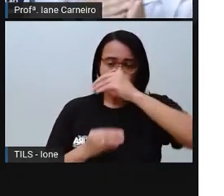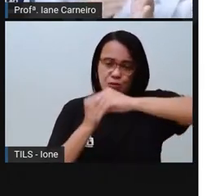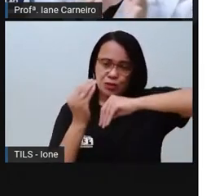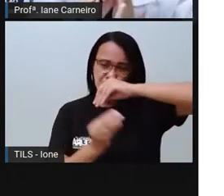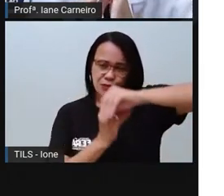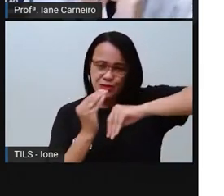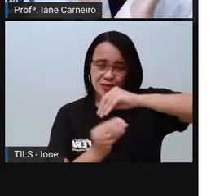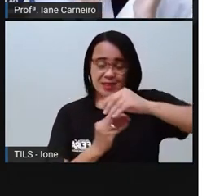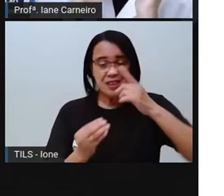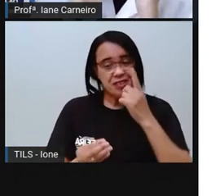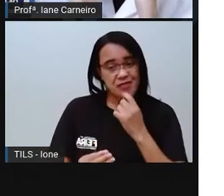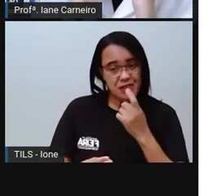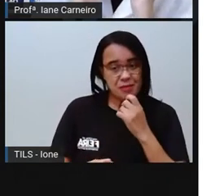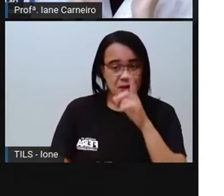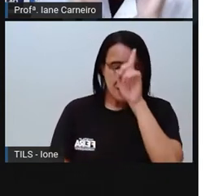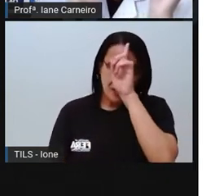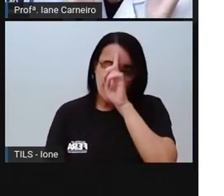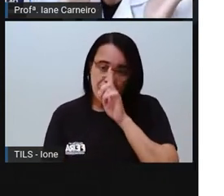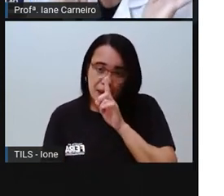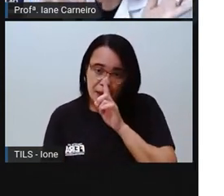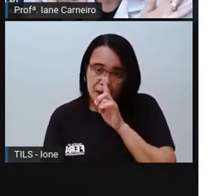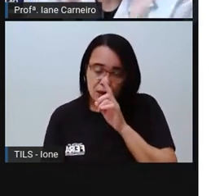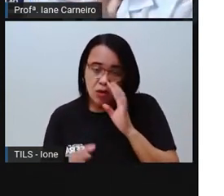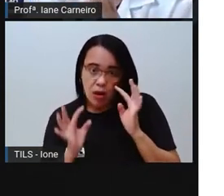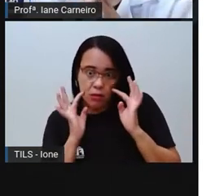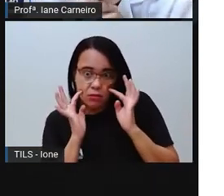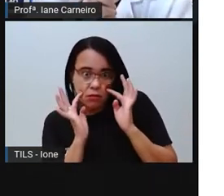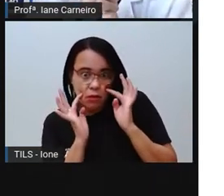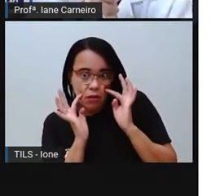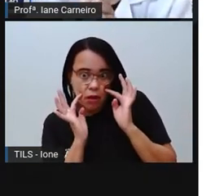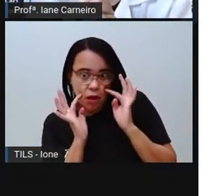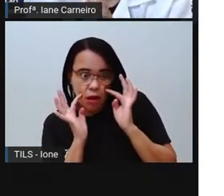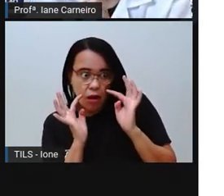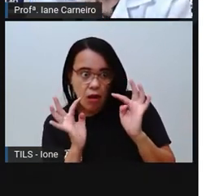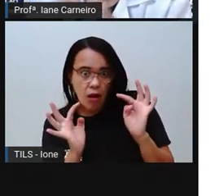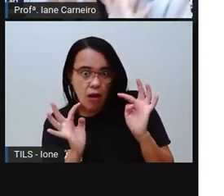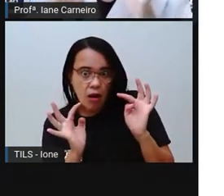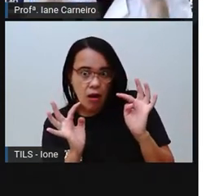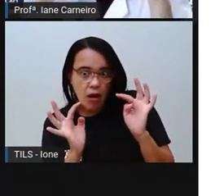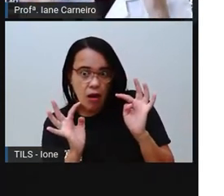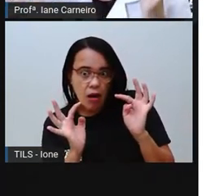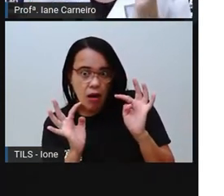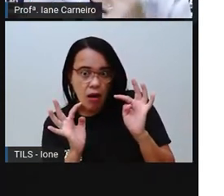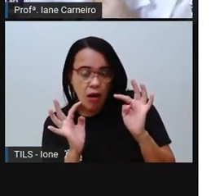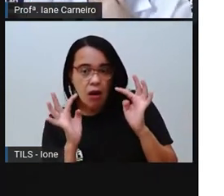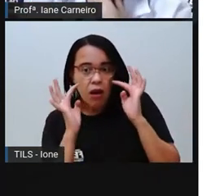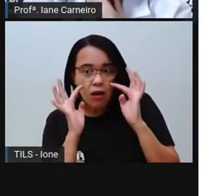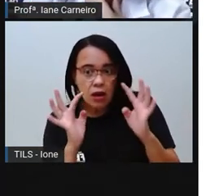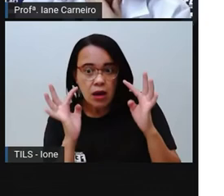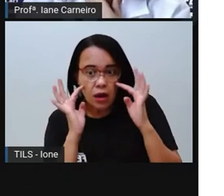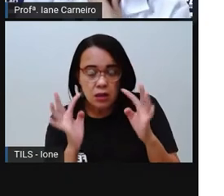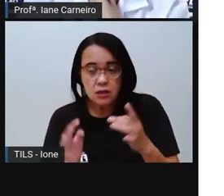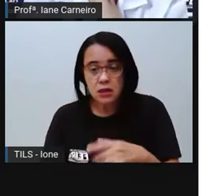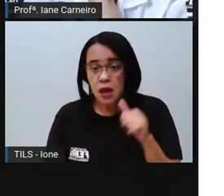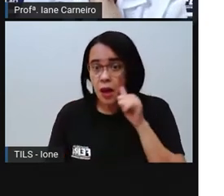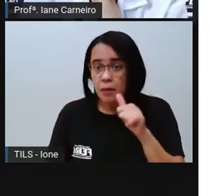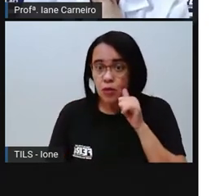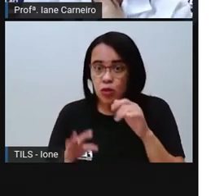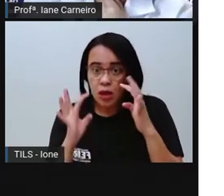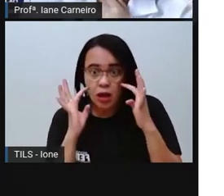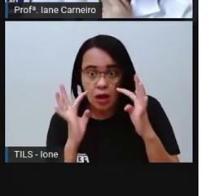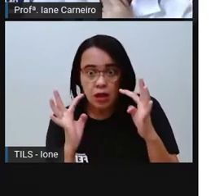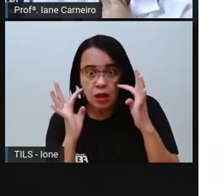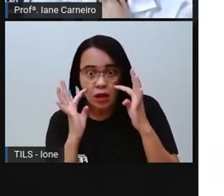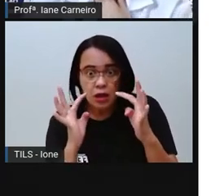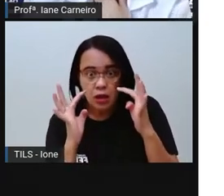está dando, tá parada, né? Paralisada com a situação, mas ela também está atenta, né, ao que o menino está